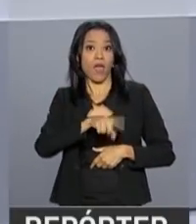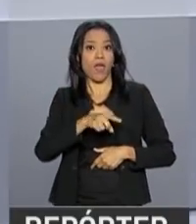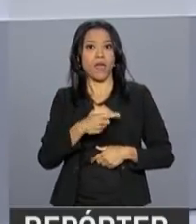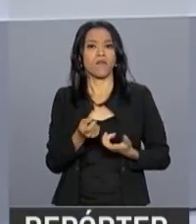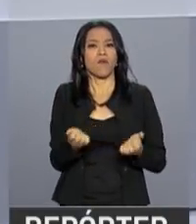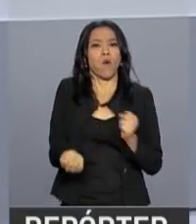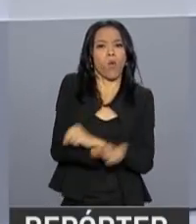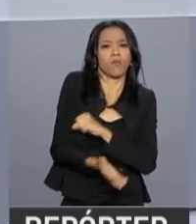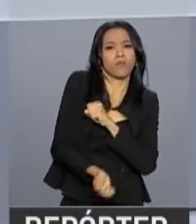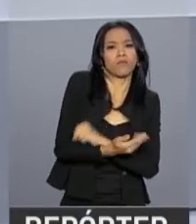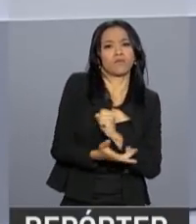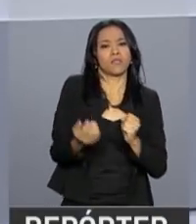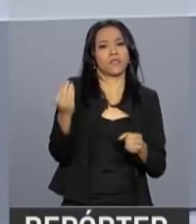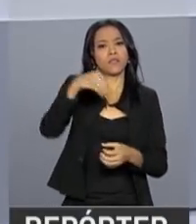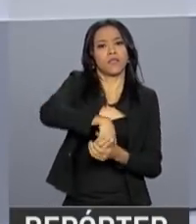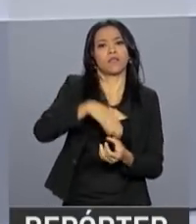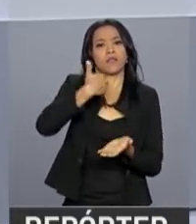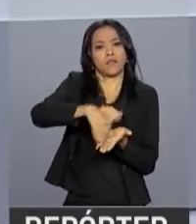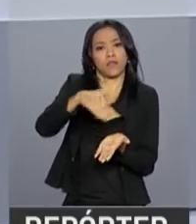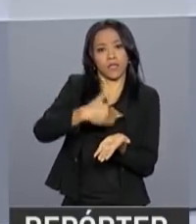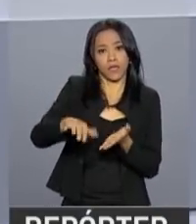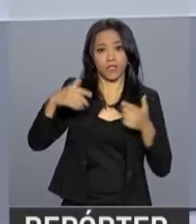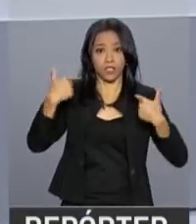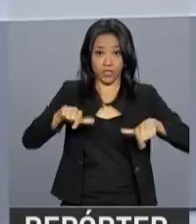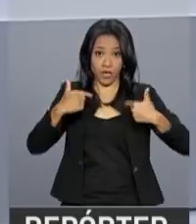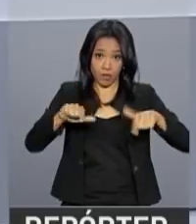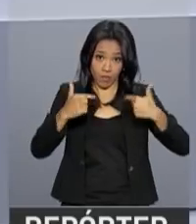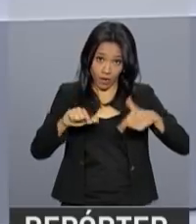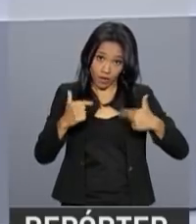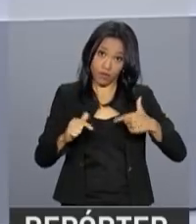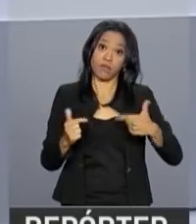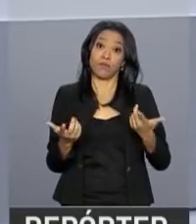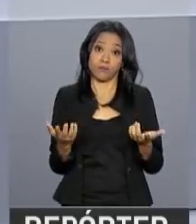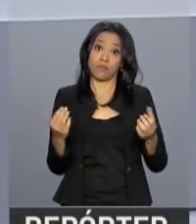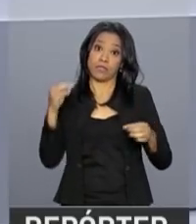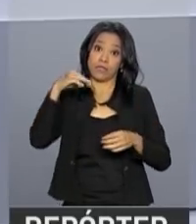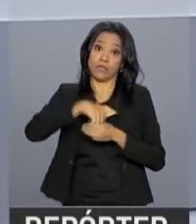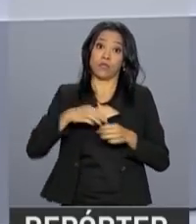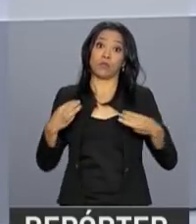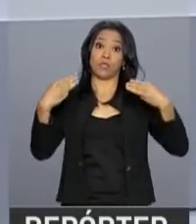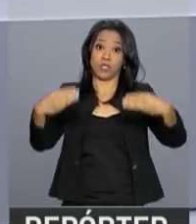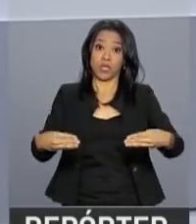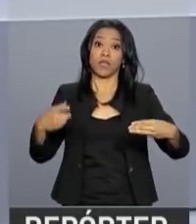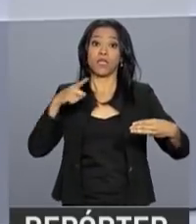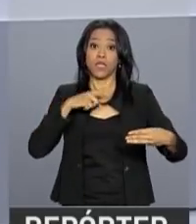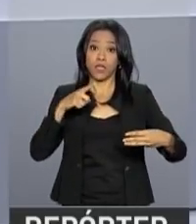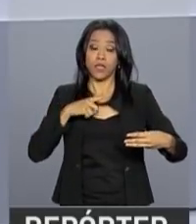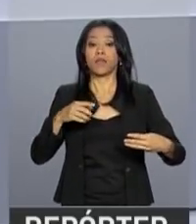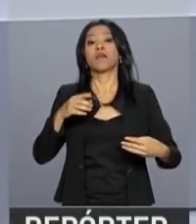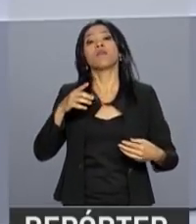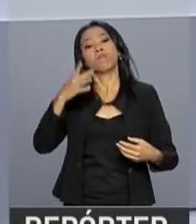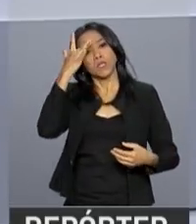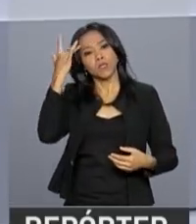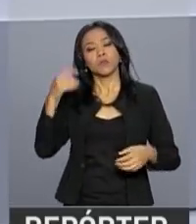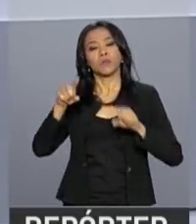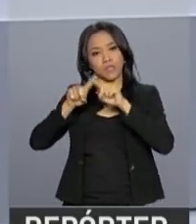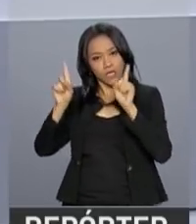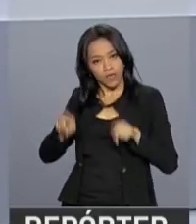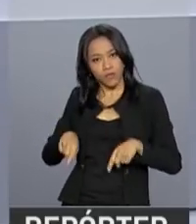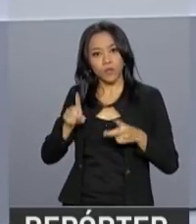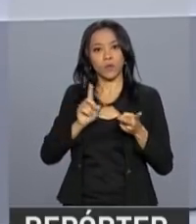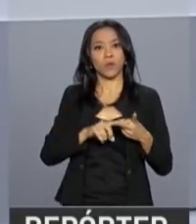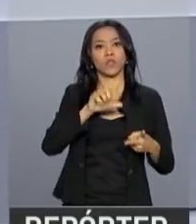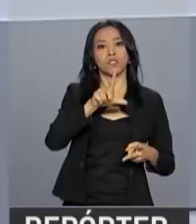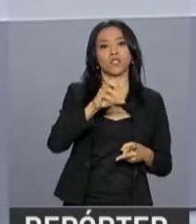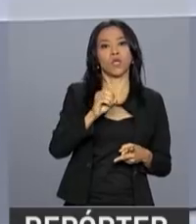corrupção na secretaria de relações do trabalho do ministério do trabalho com suspeita de envolvimento de servidores públicos lobistas